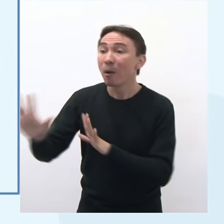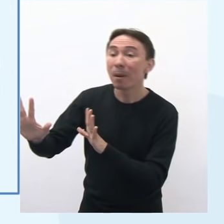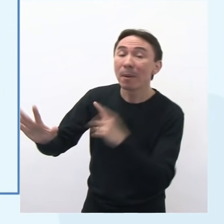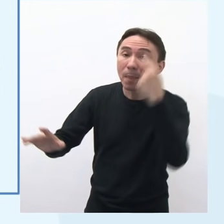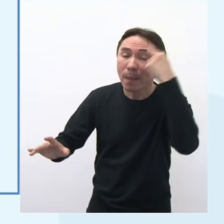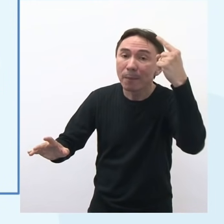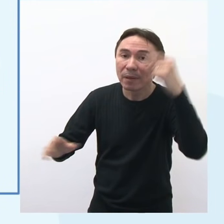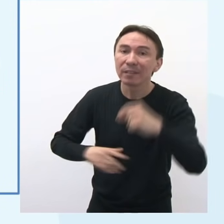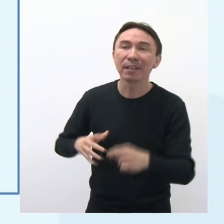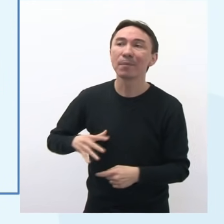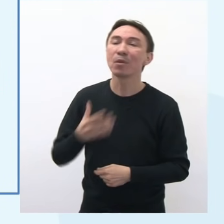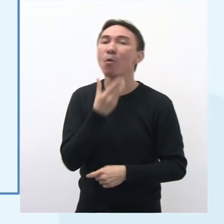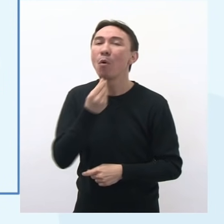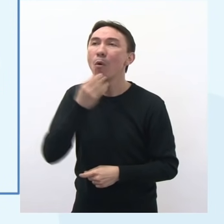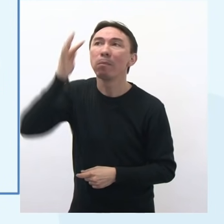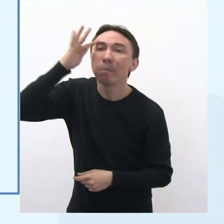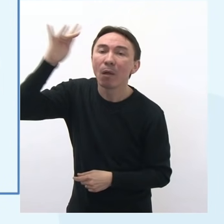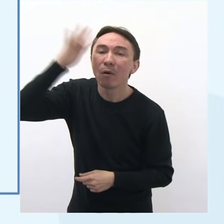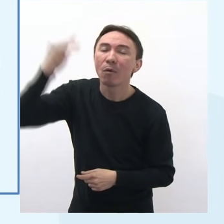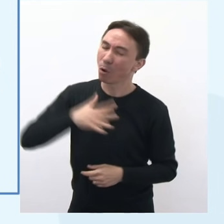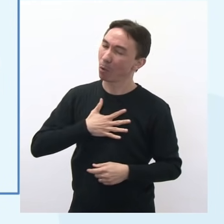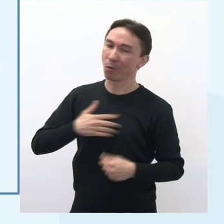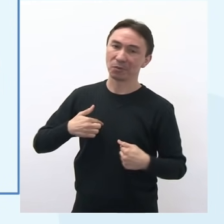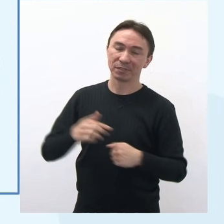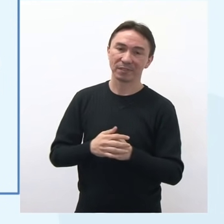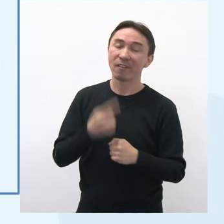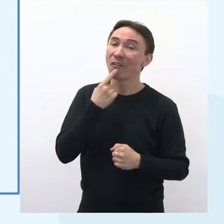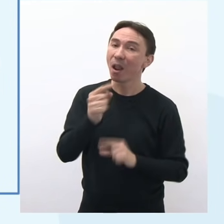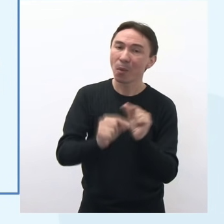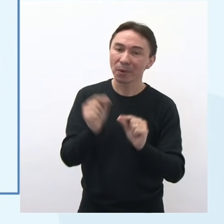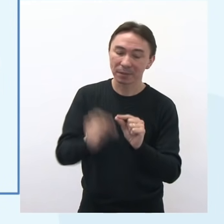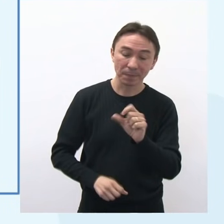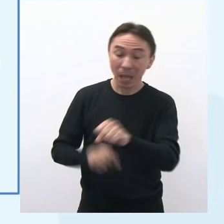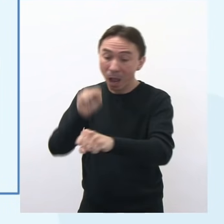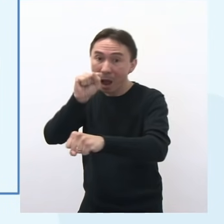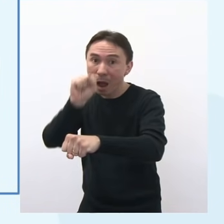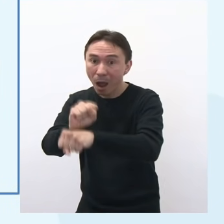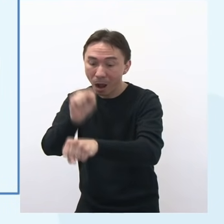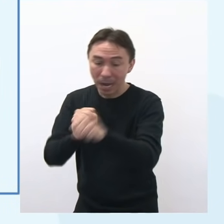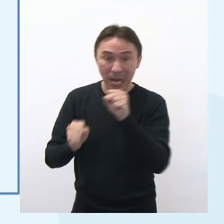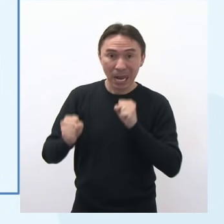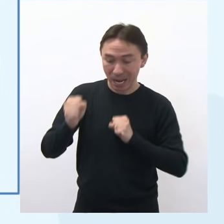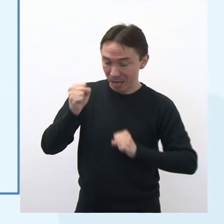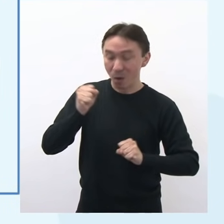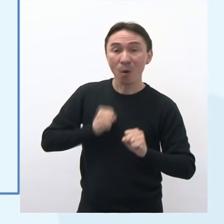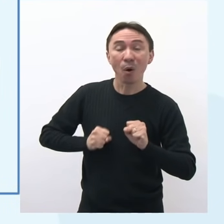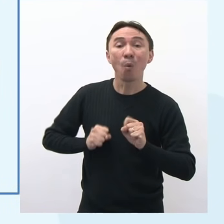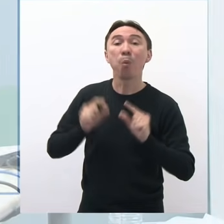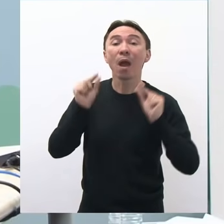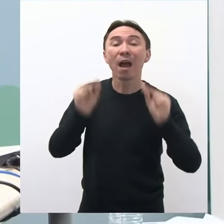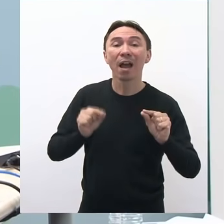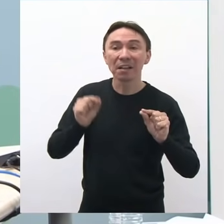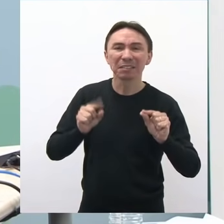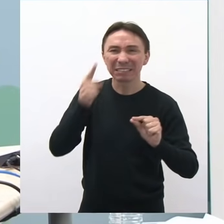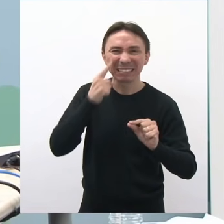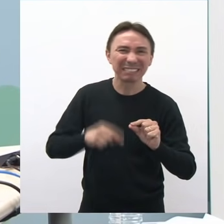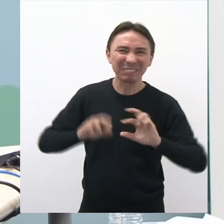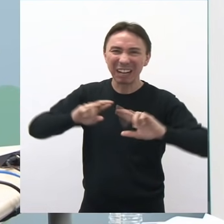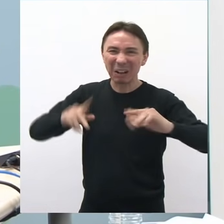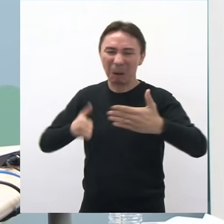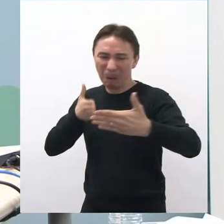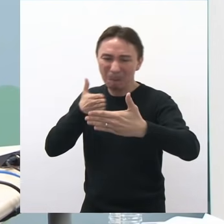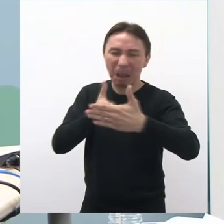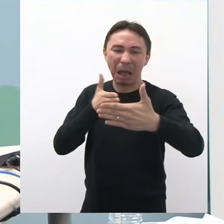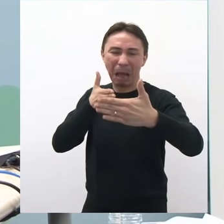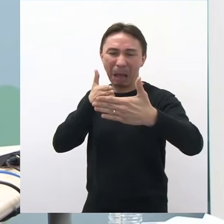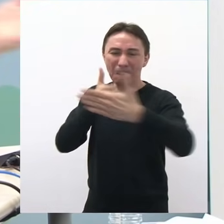Tem um filósofo que eu gosto muito que ele dizia assim, esperança é quando você se recusa a aceitar os obstáculos que a vida